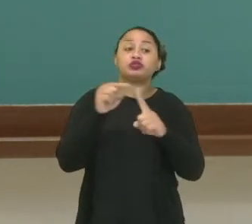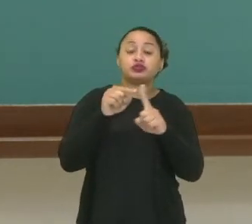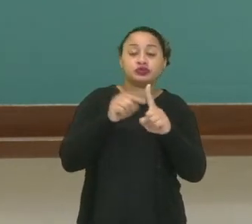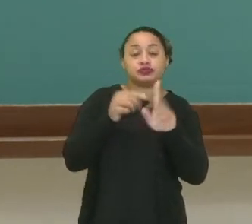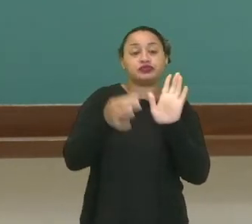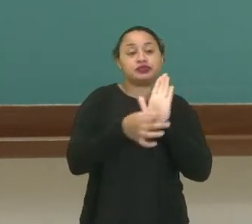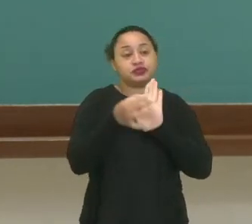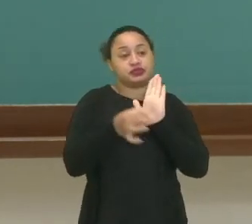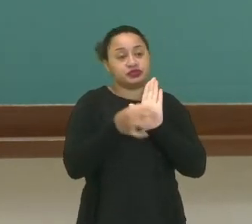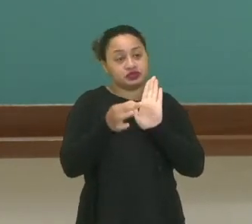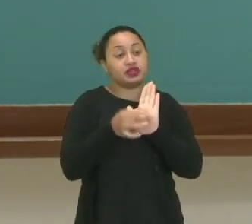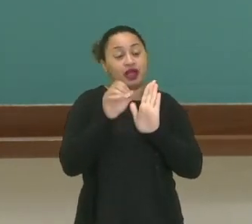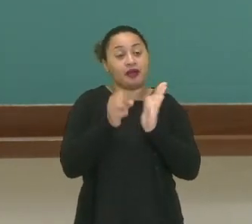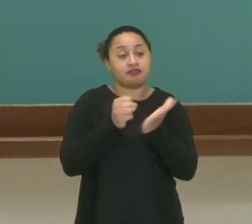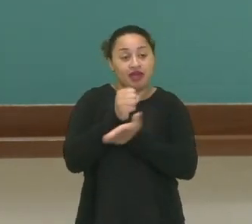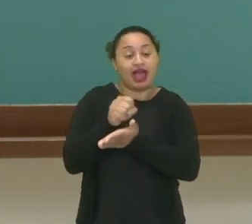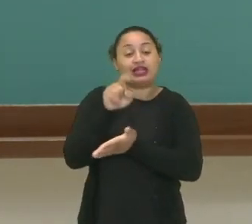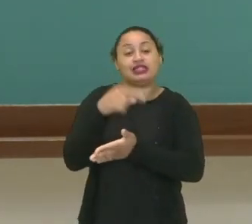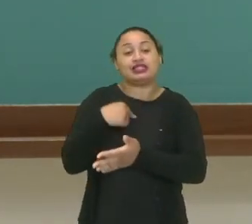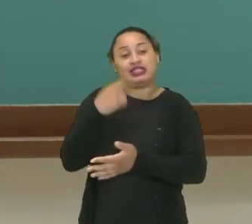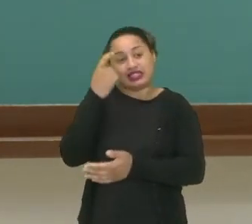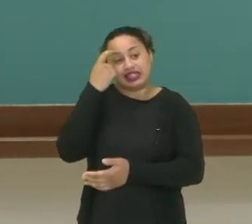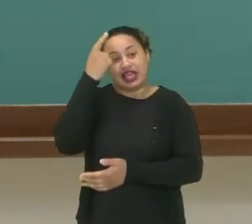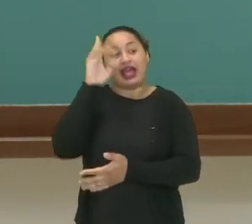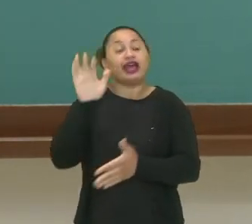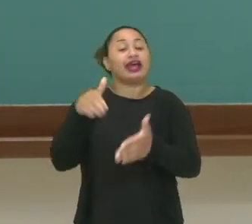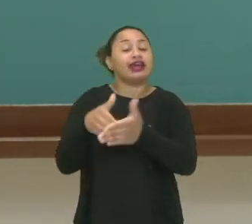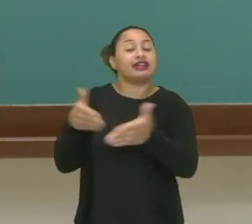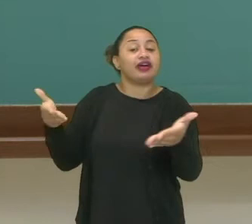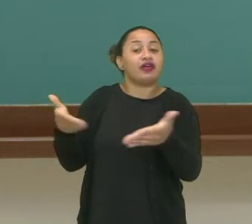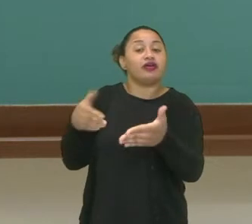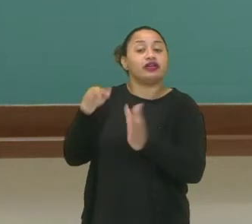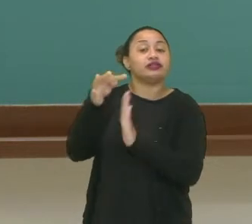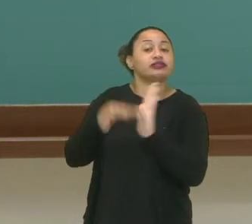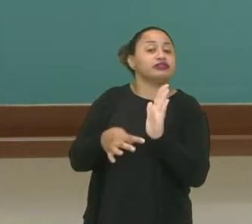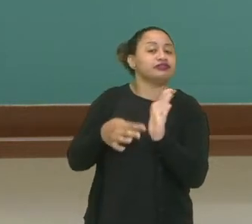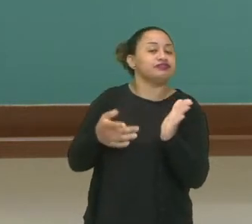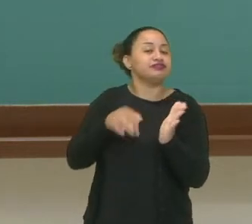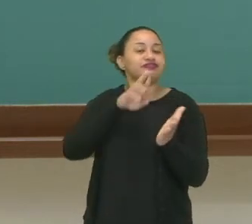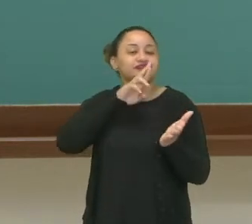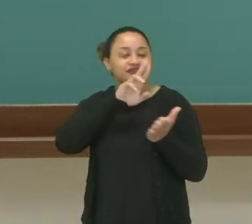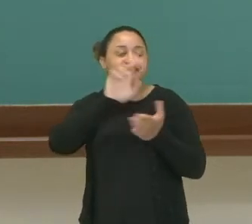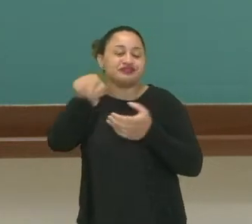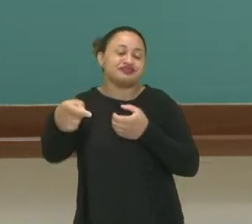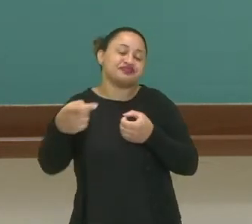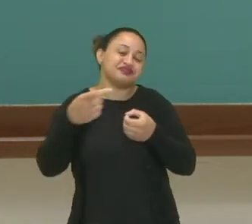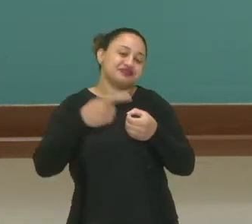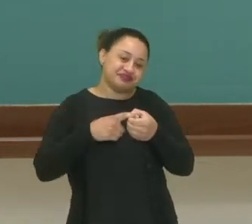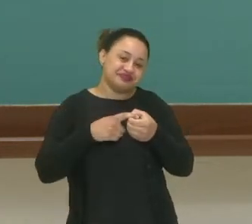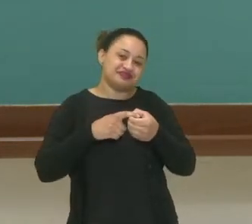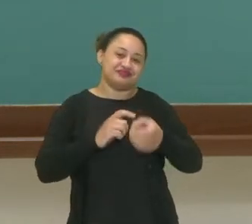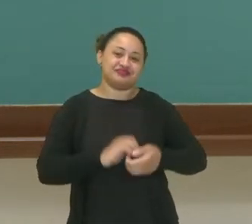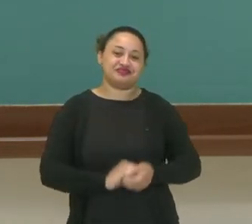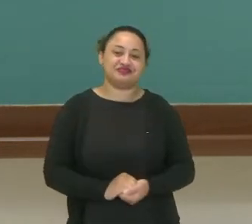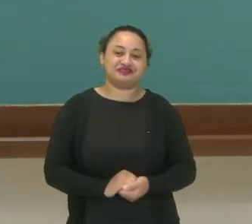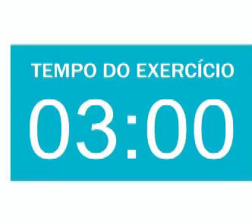de argumentos sustentam a tese até essa parte no texto? Faz aí, eu te aguardo aqui.